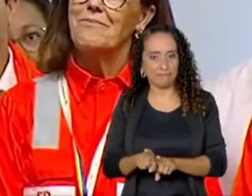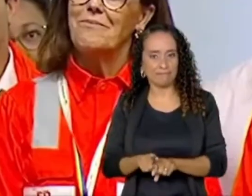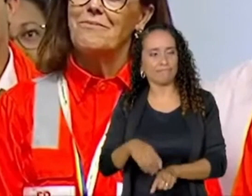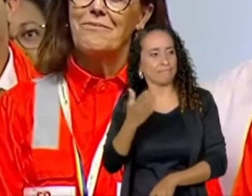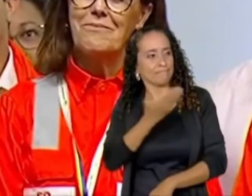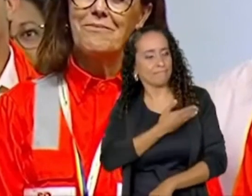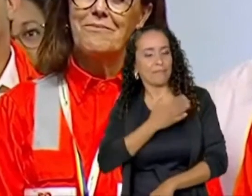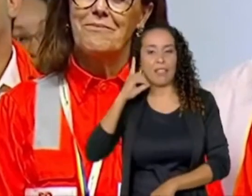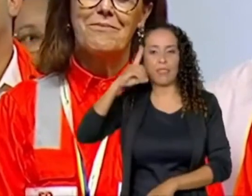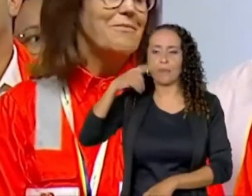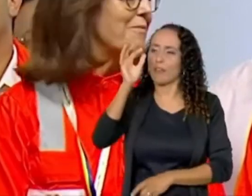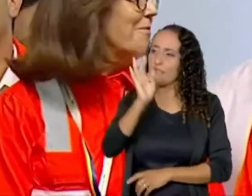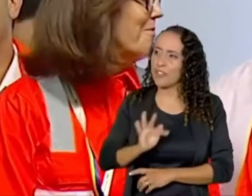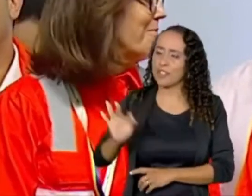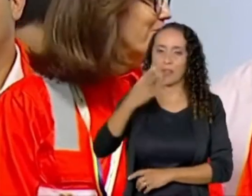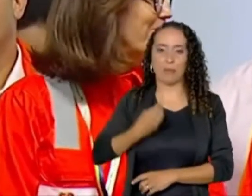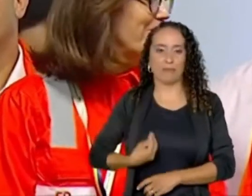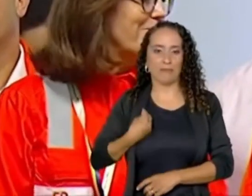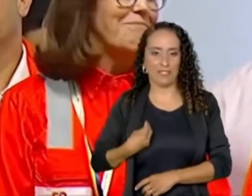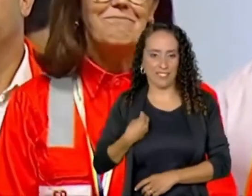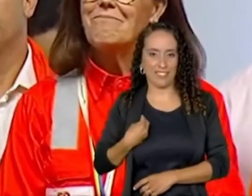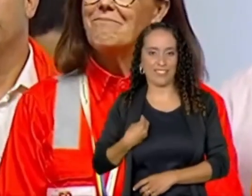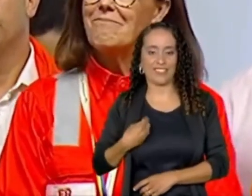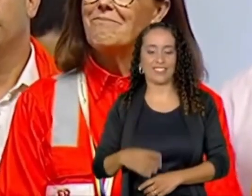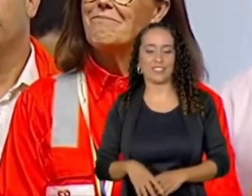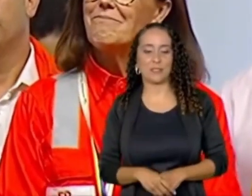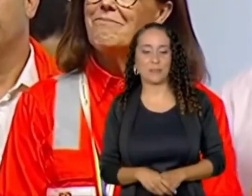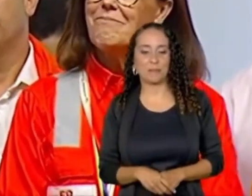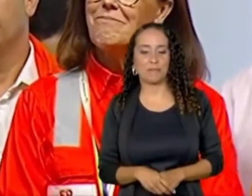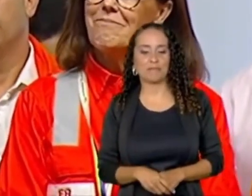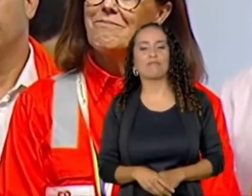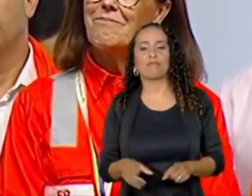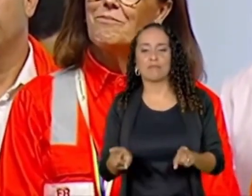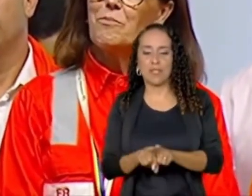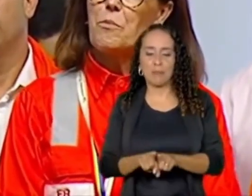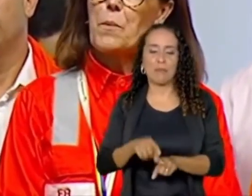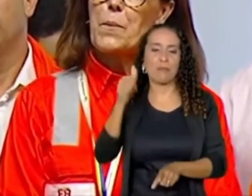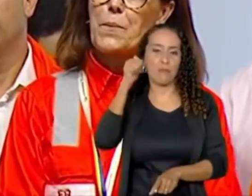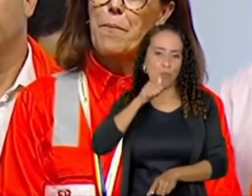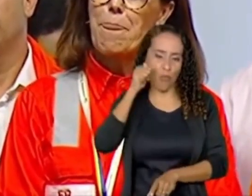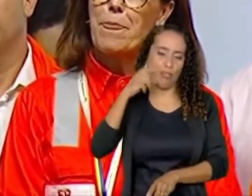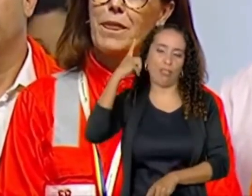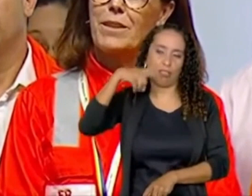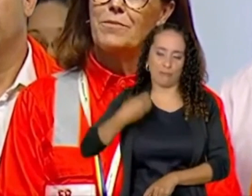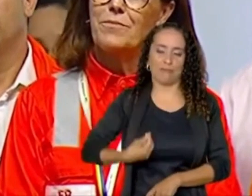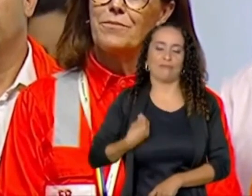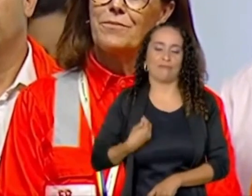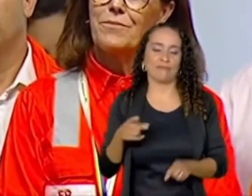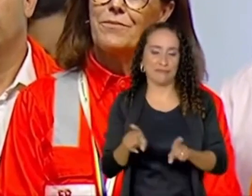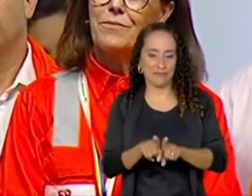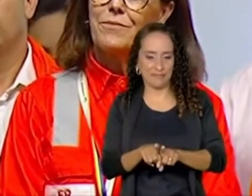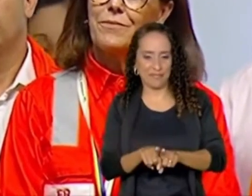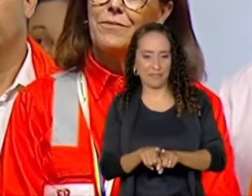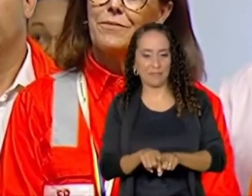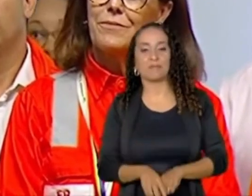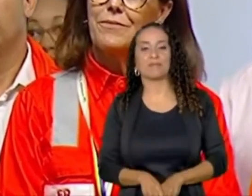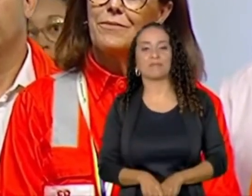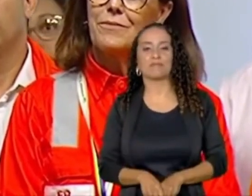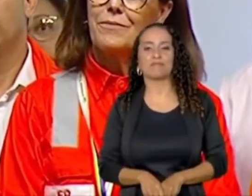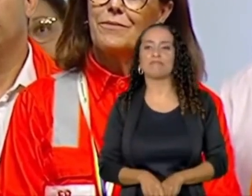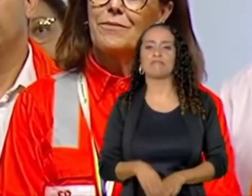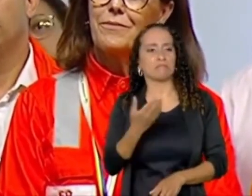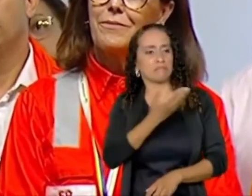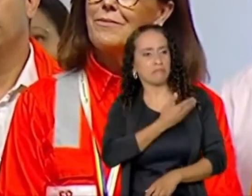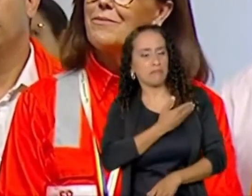companheiros deputados federais aqui presentes, companheiras deputadas aqui presentes, companheiros